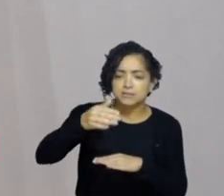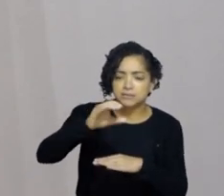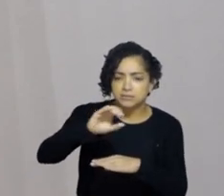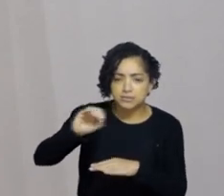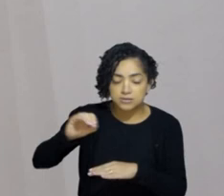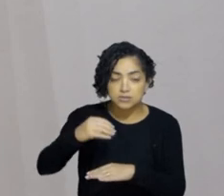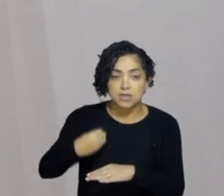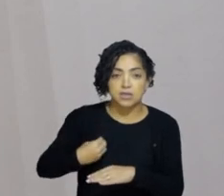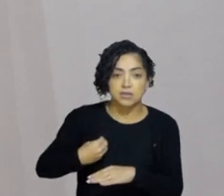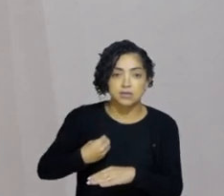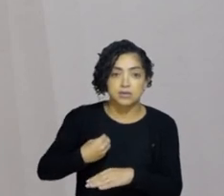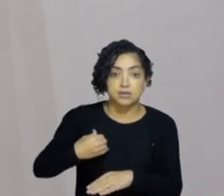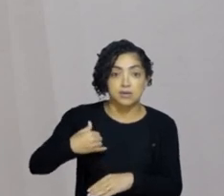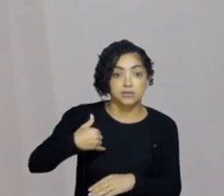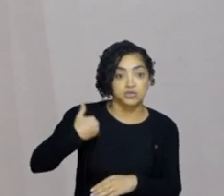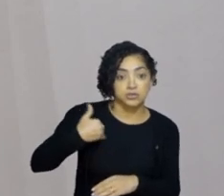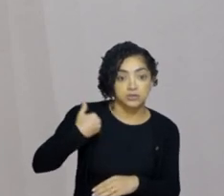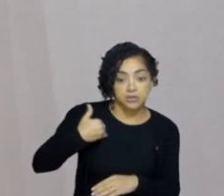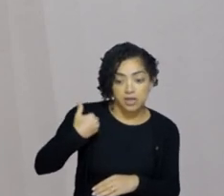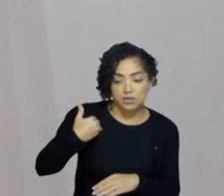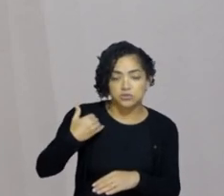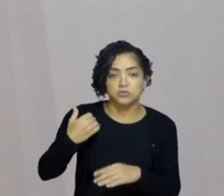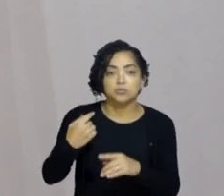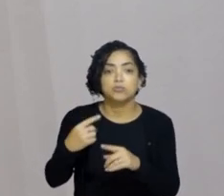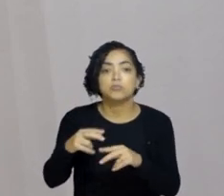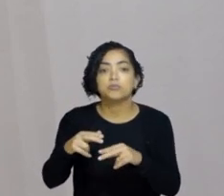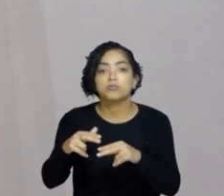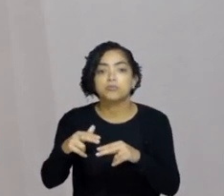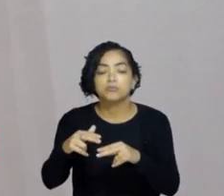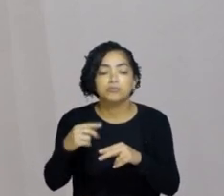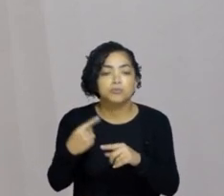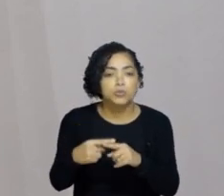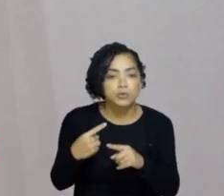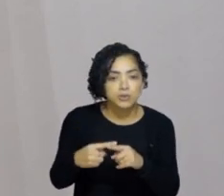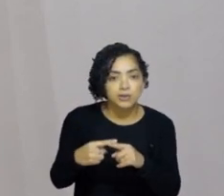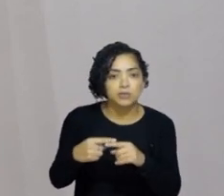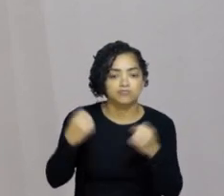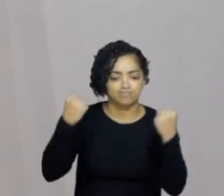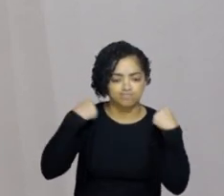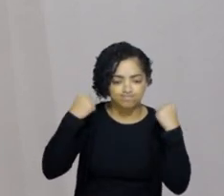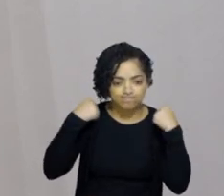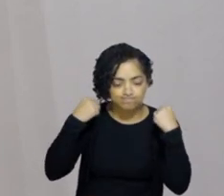plena atividade física, têm capacidade cognitiva